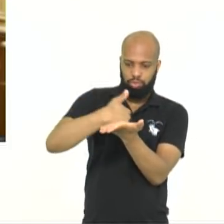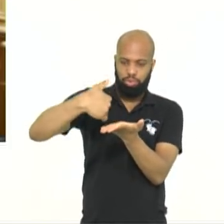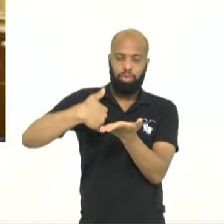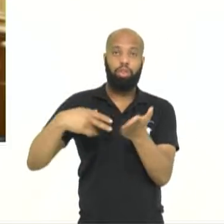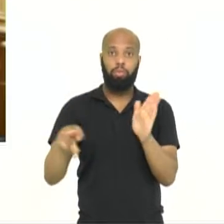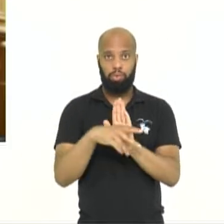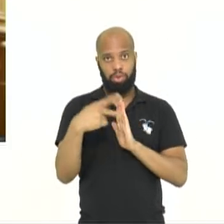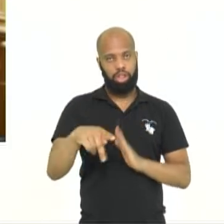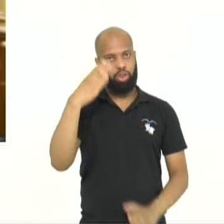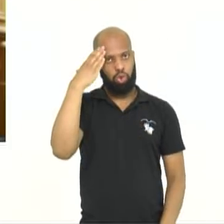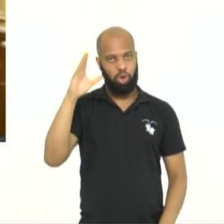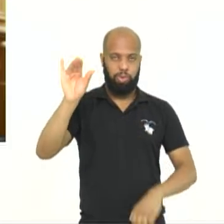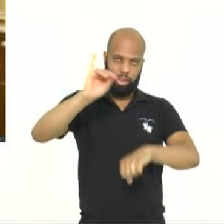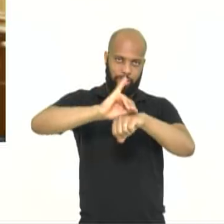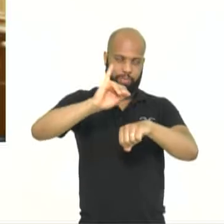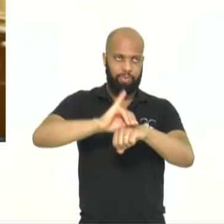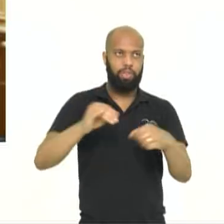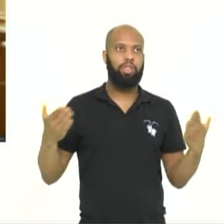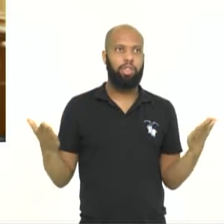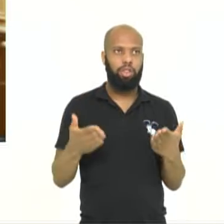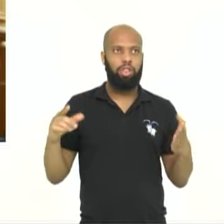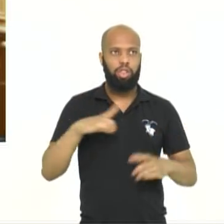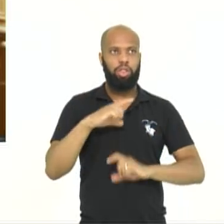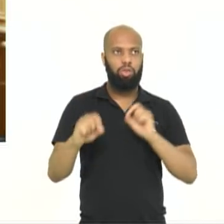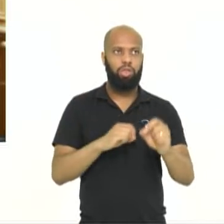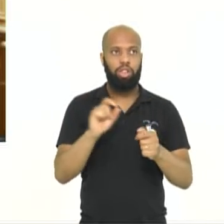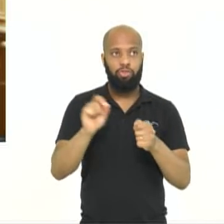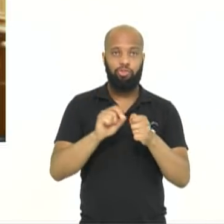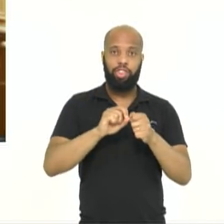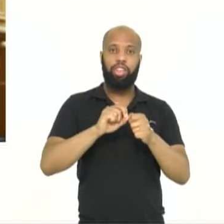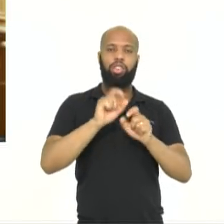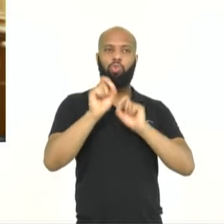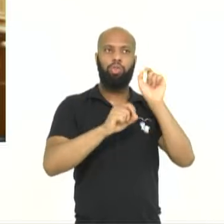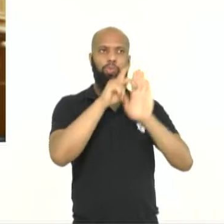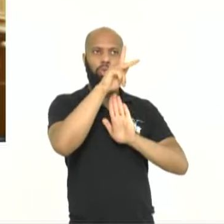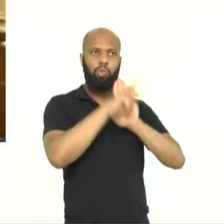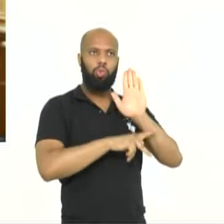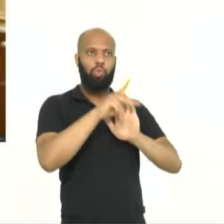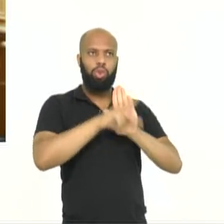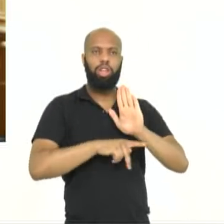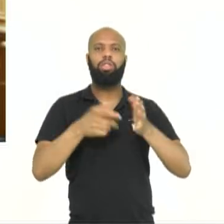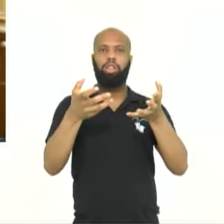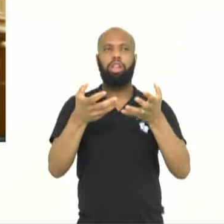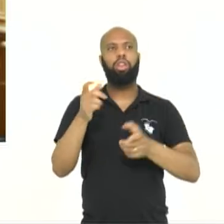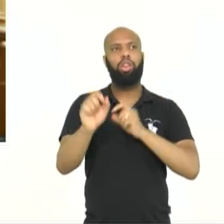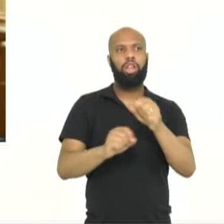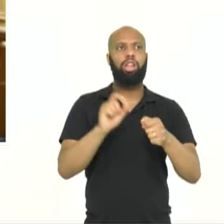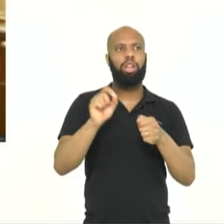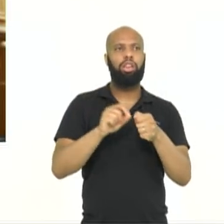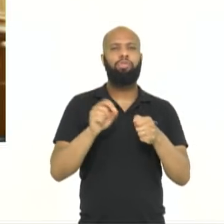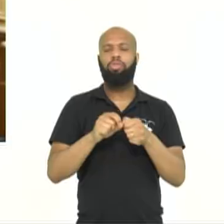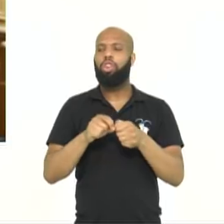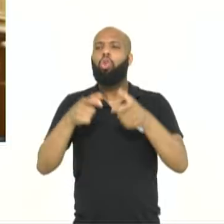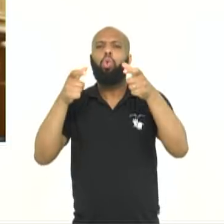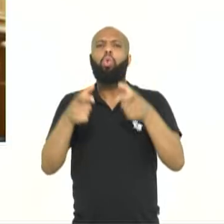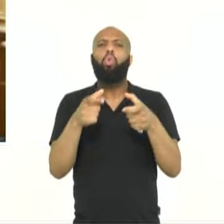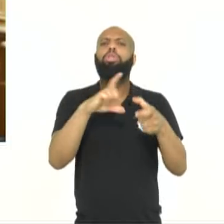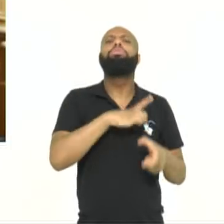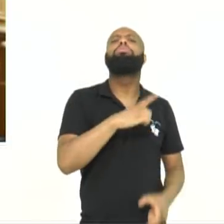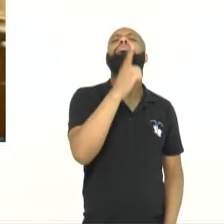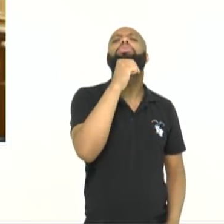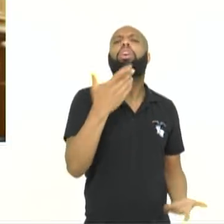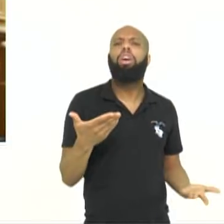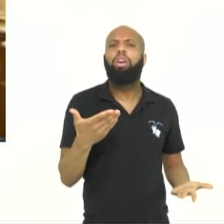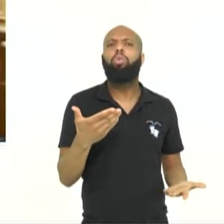nossa capital. Então, para a elaboração desse projeto, foram em busca de corpos d'água, de recursos hídricos